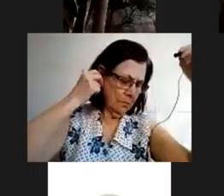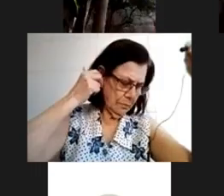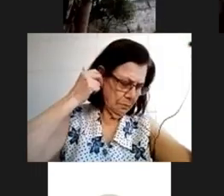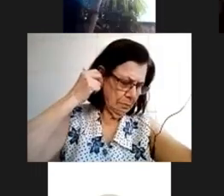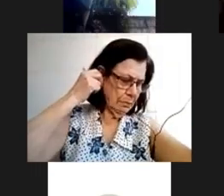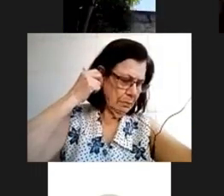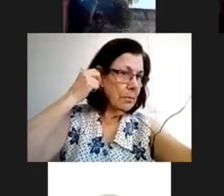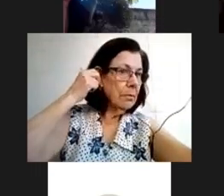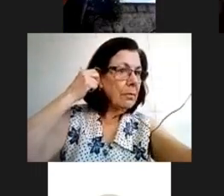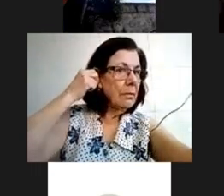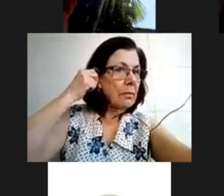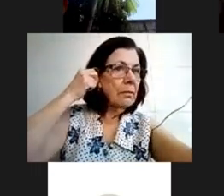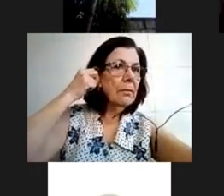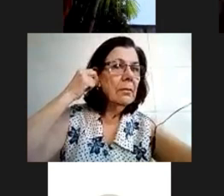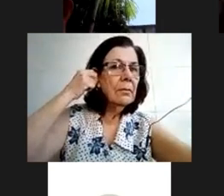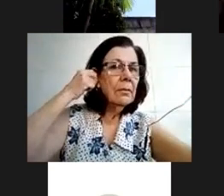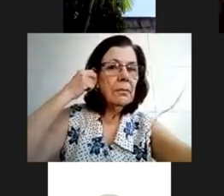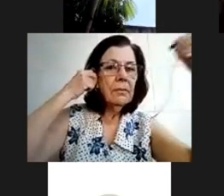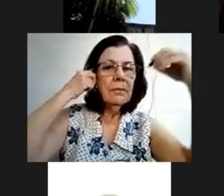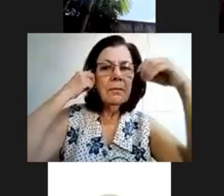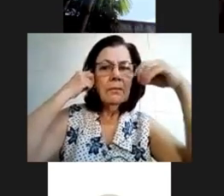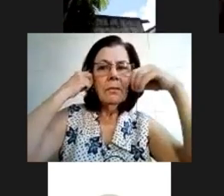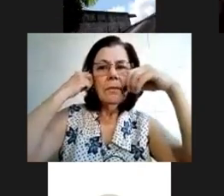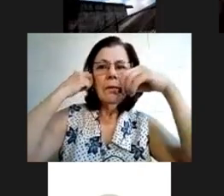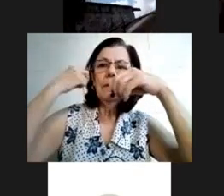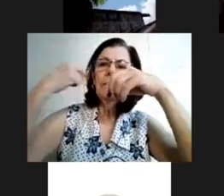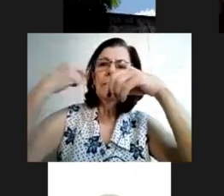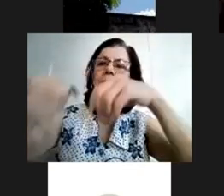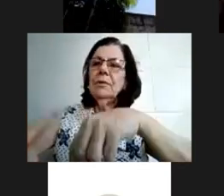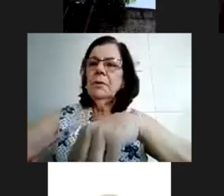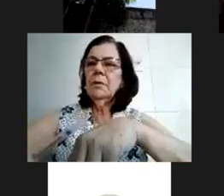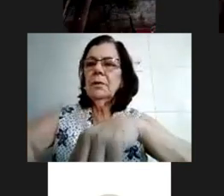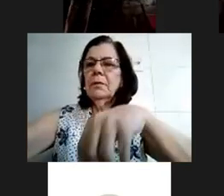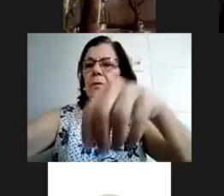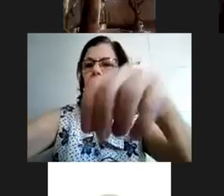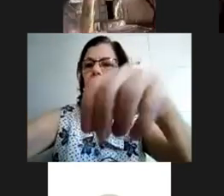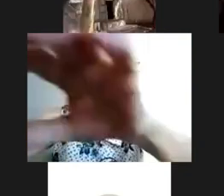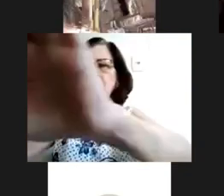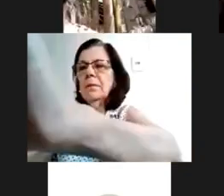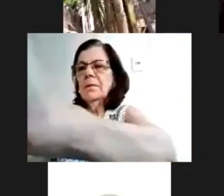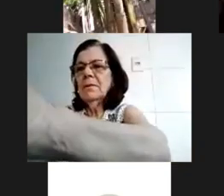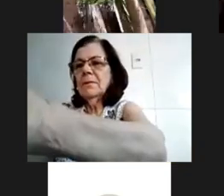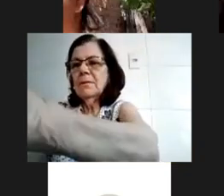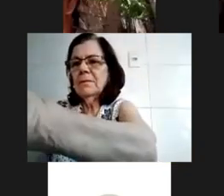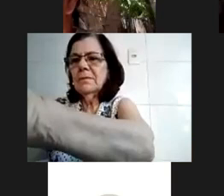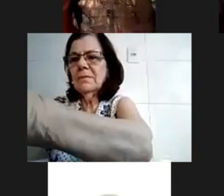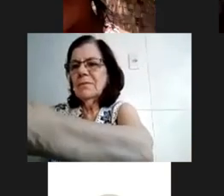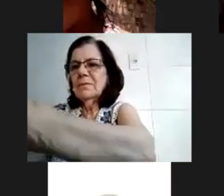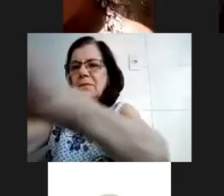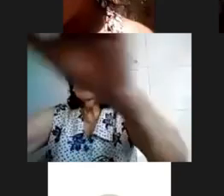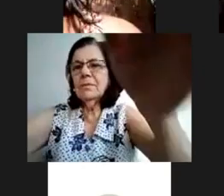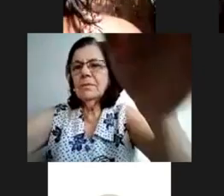área de culinária, é, já fazem 30 anos que eu faço isso, inclusive a minha especialização em química é na área de alimentos,